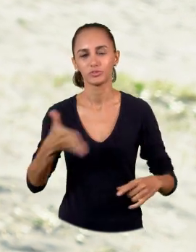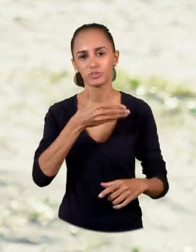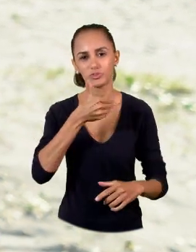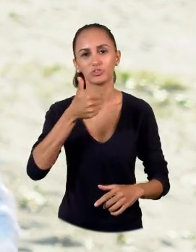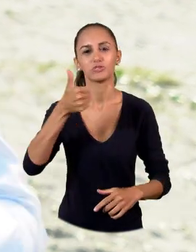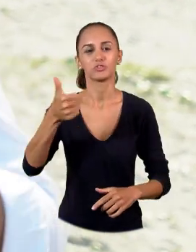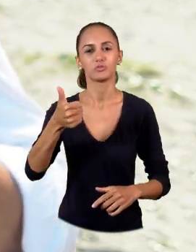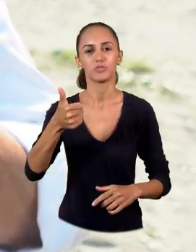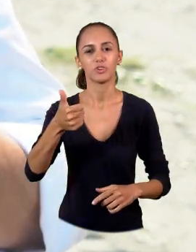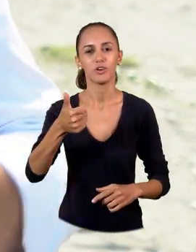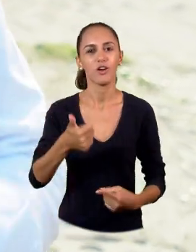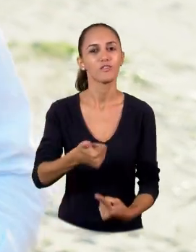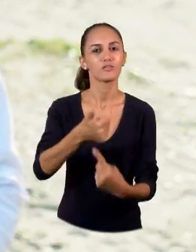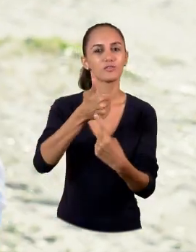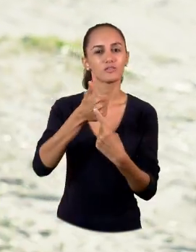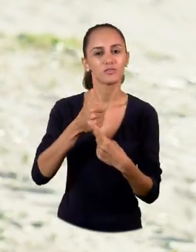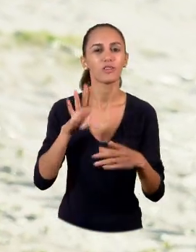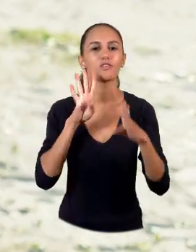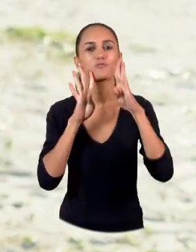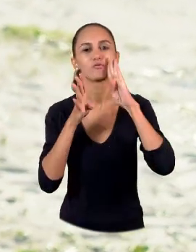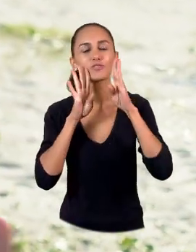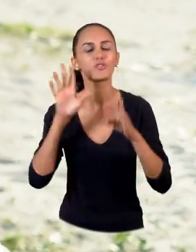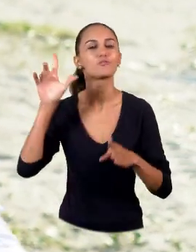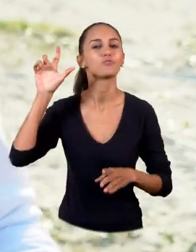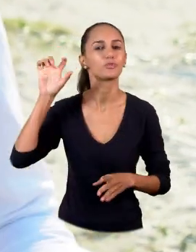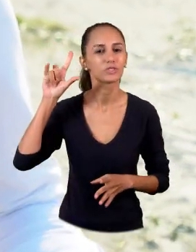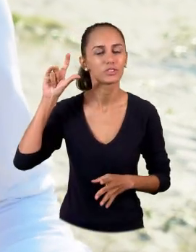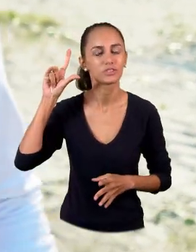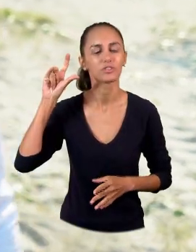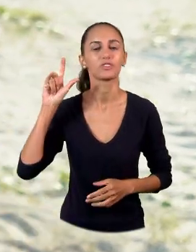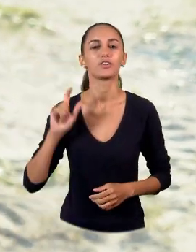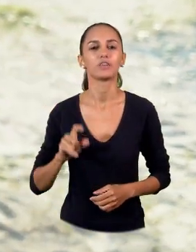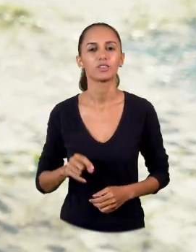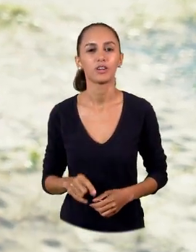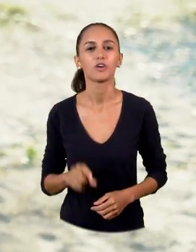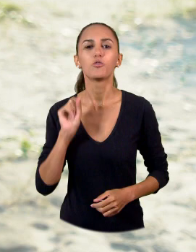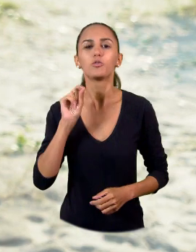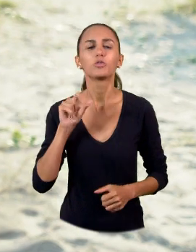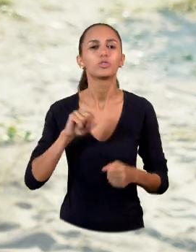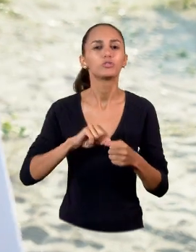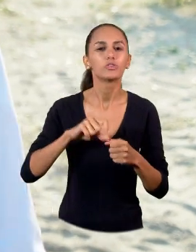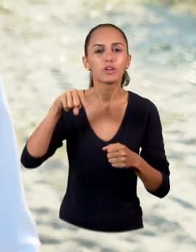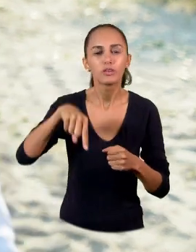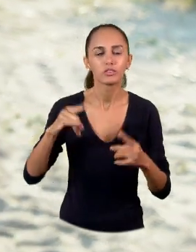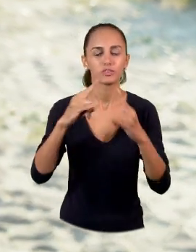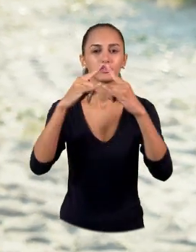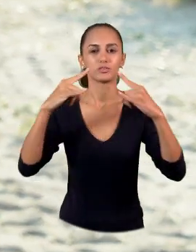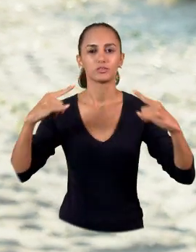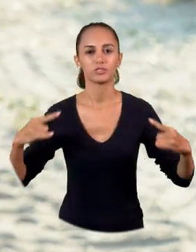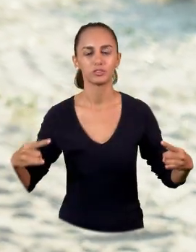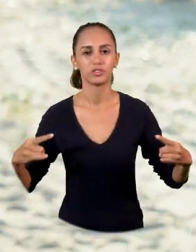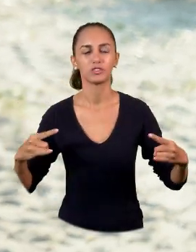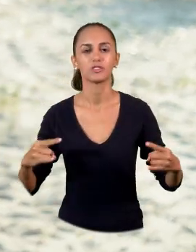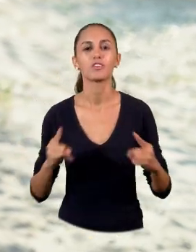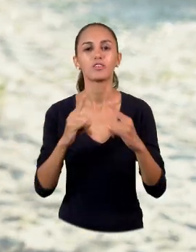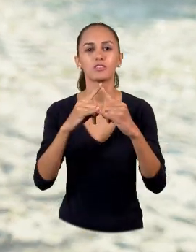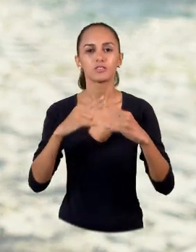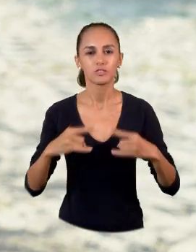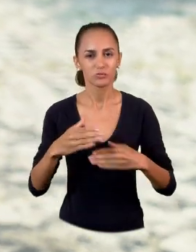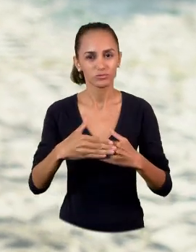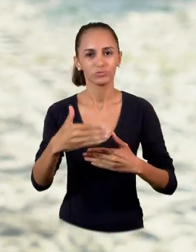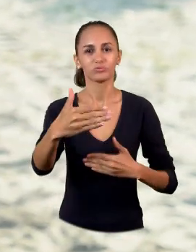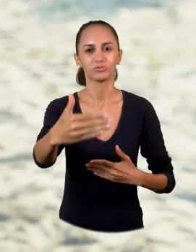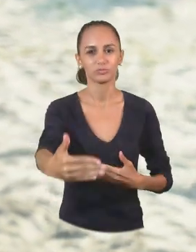melhor. Se liga nas nossas redes sociais e acompanhe o nosso trabalho, aquilo que nós estamos fazendo por São Vicente. É São